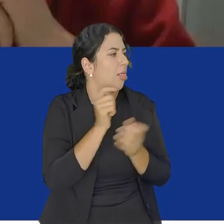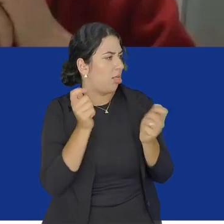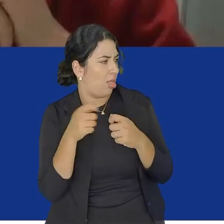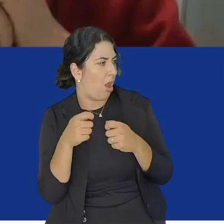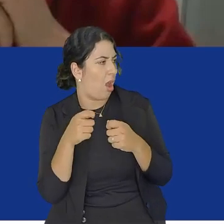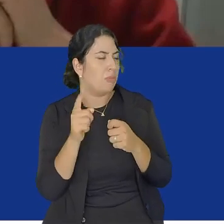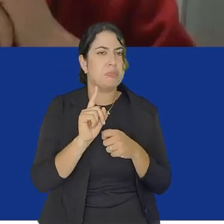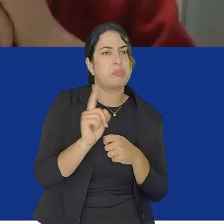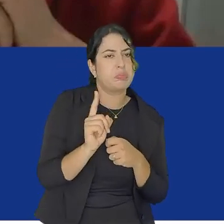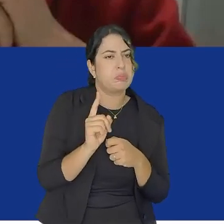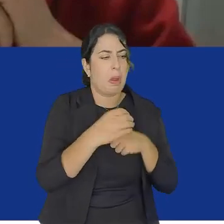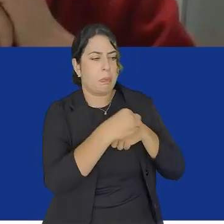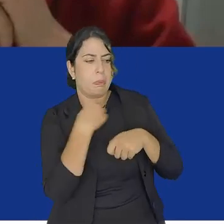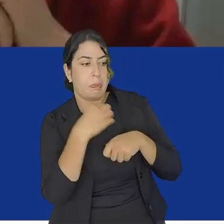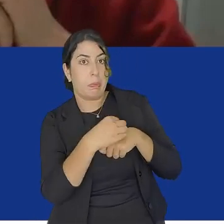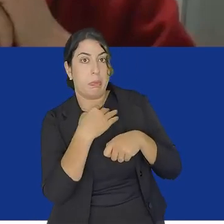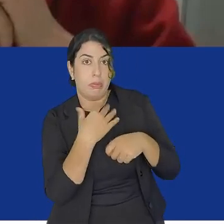recomendado? Porque